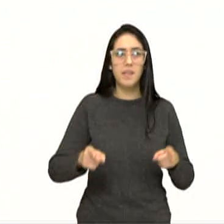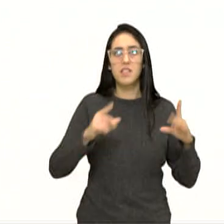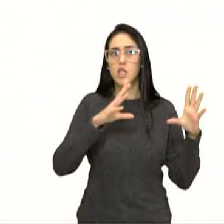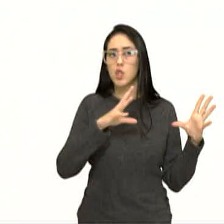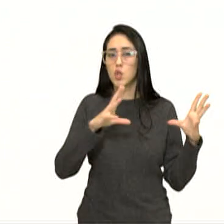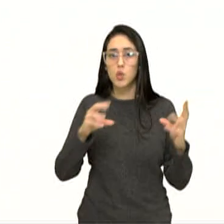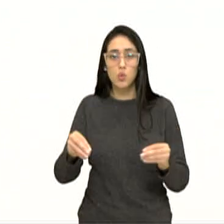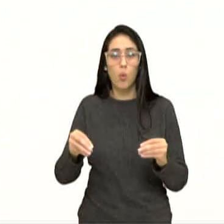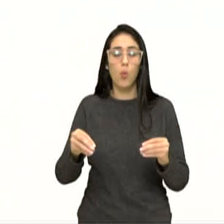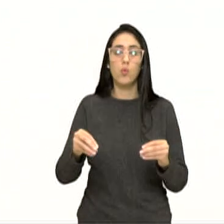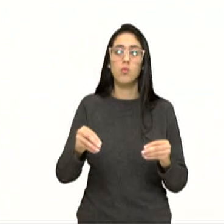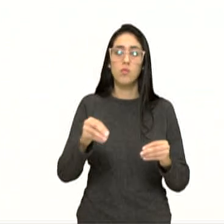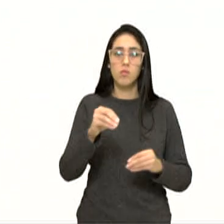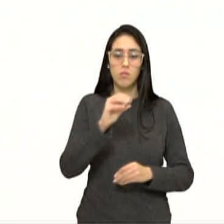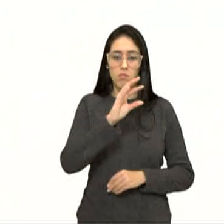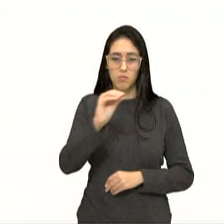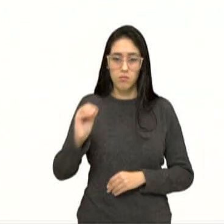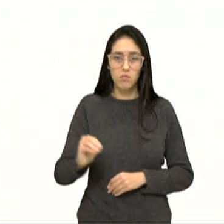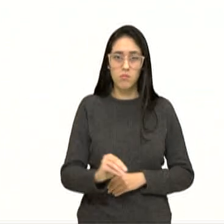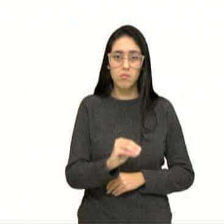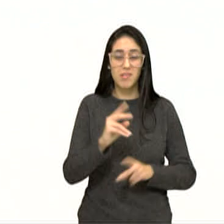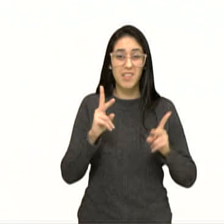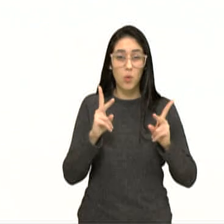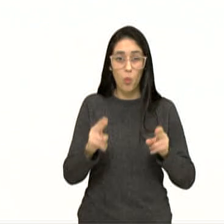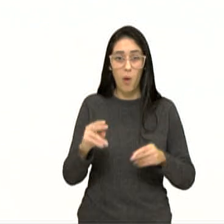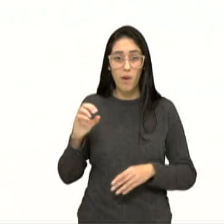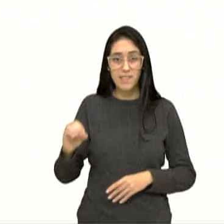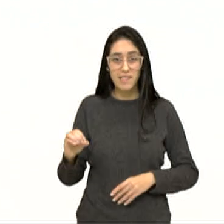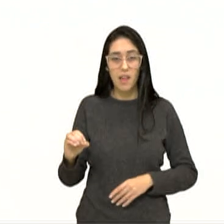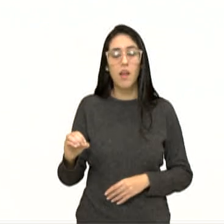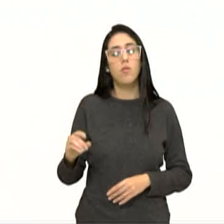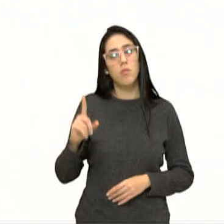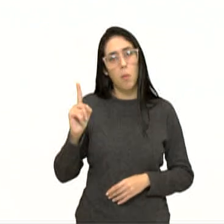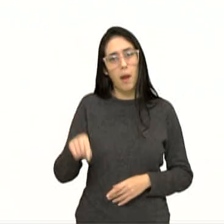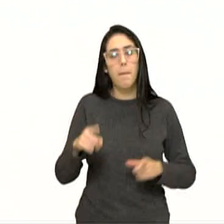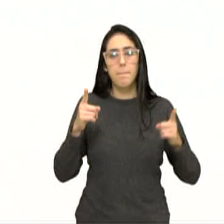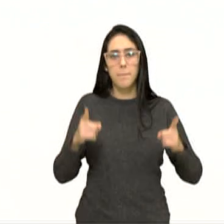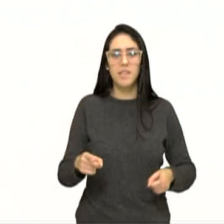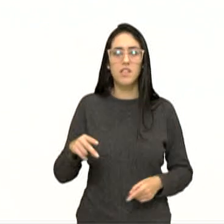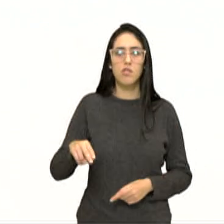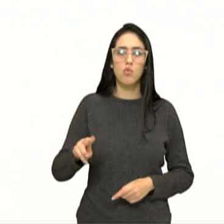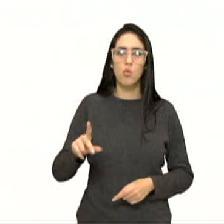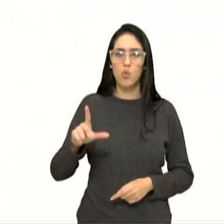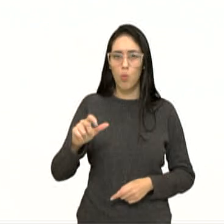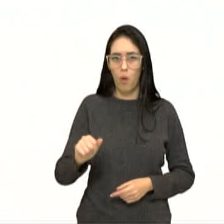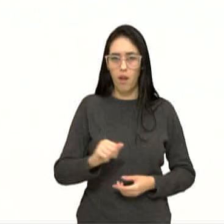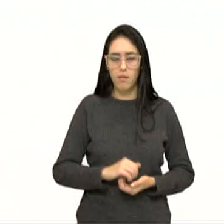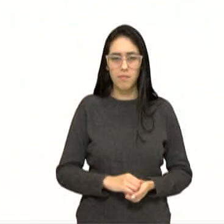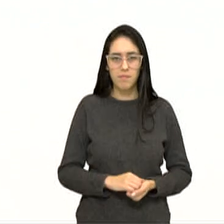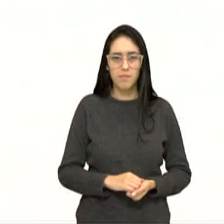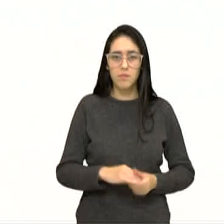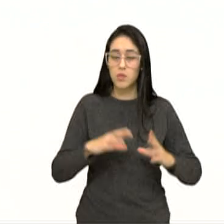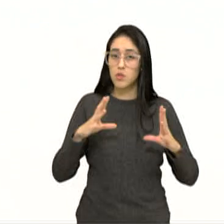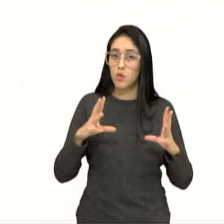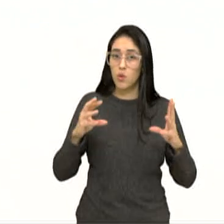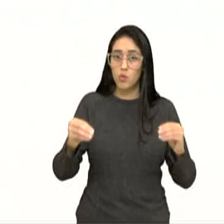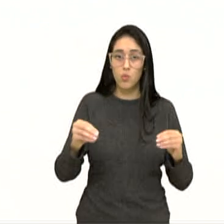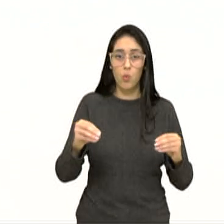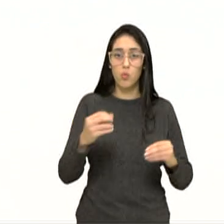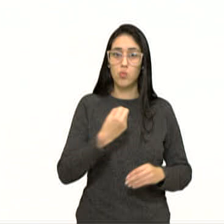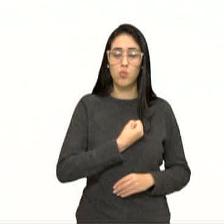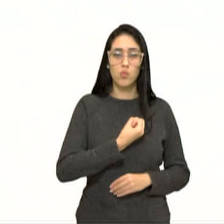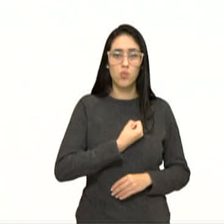elementos iguais a zero, ela denomina-se matriz nula. Todos os elementos da